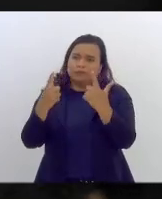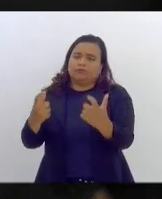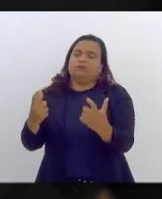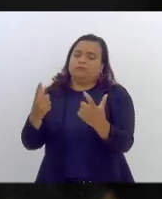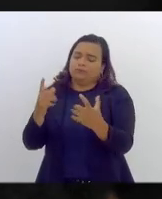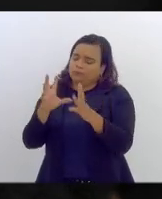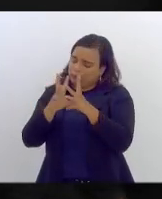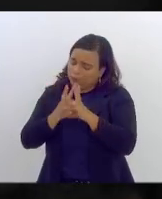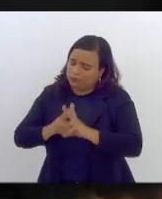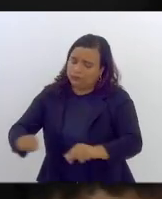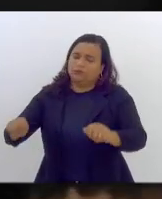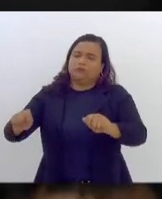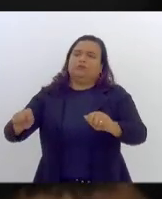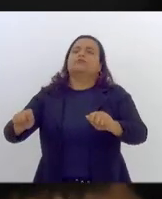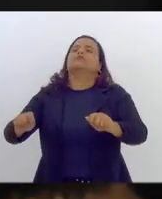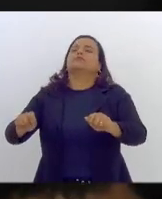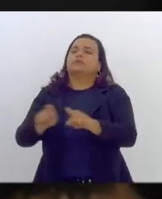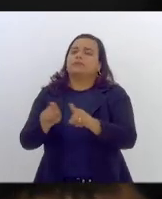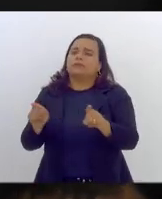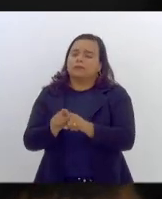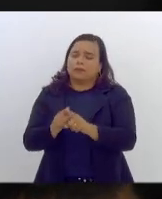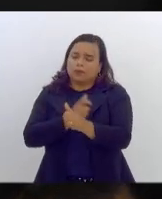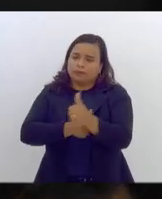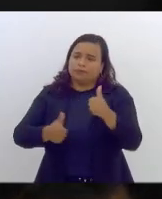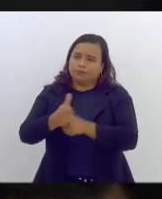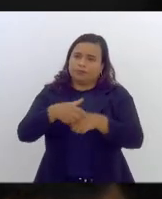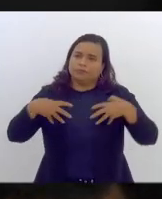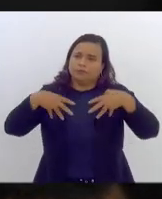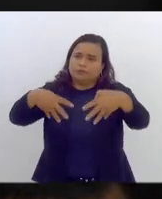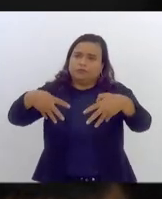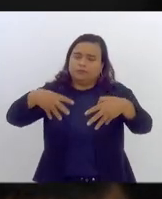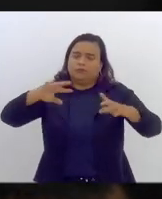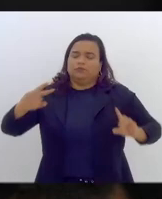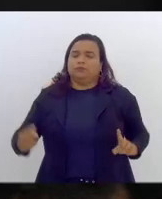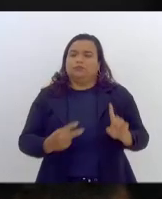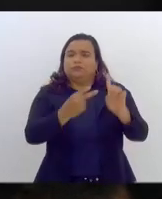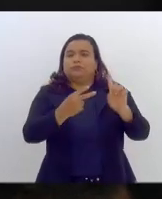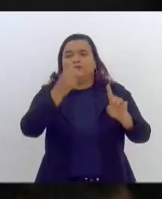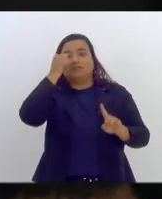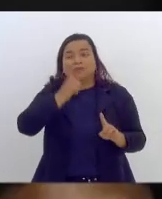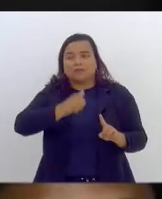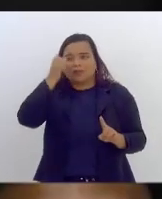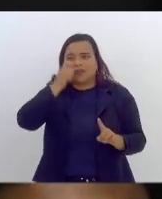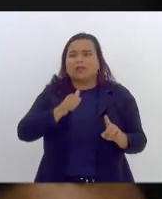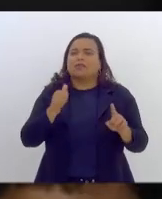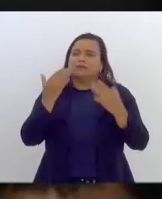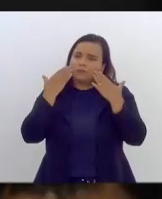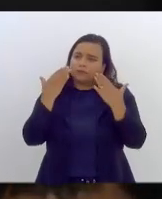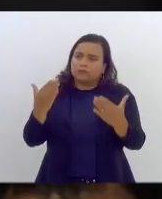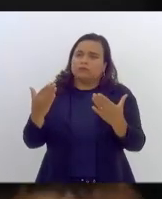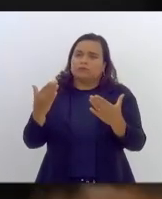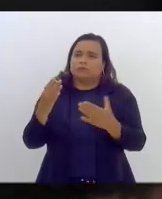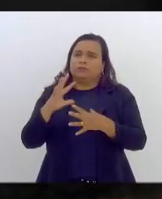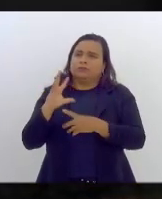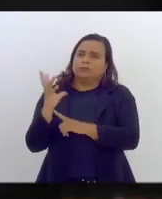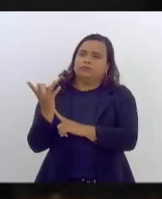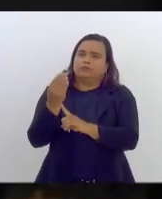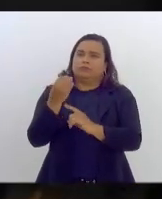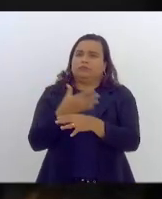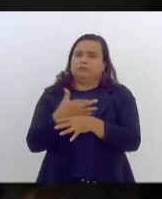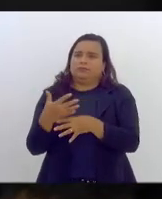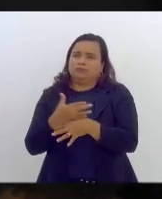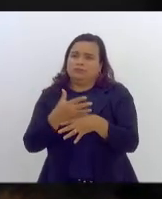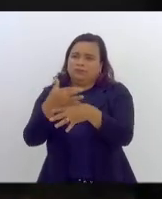mulher e fomentar o protagonismo das mulheres através da expressão artística a partir das artes urbanas.